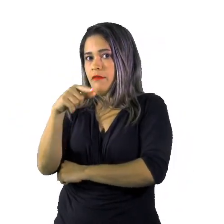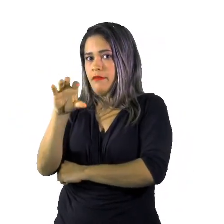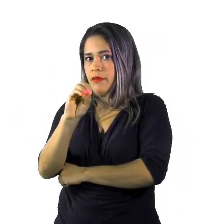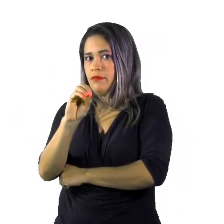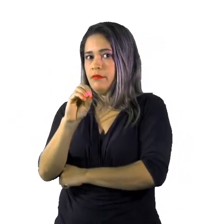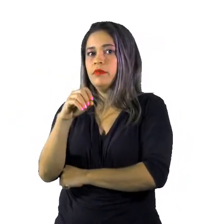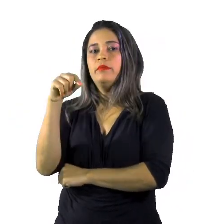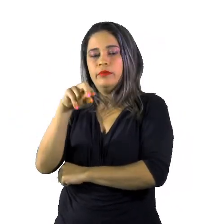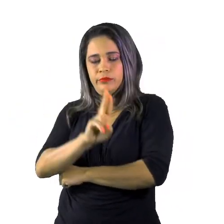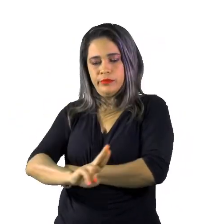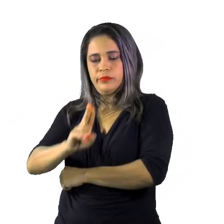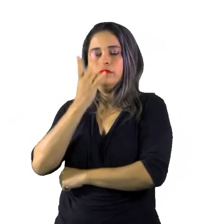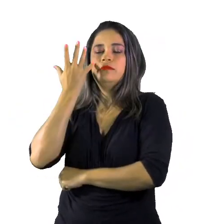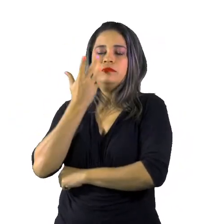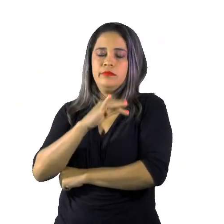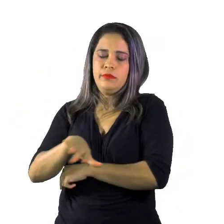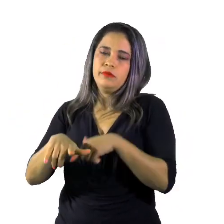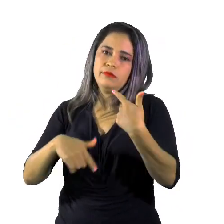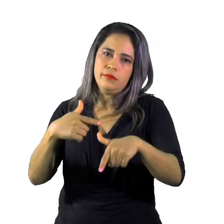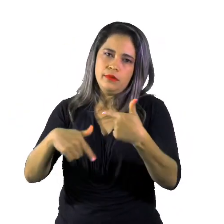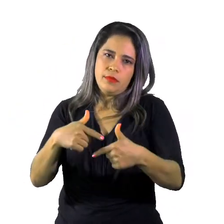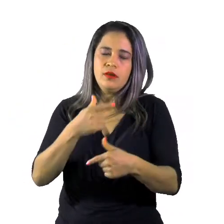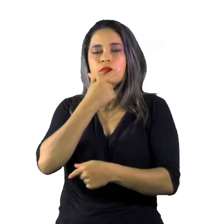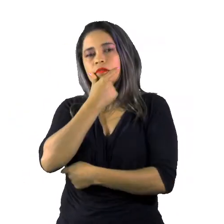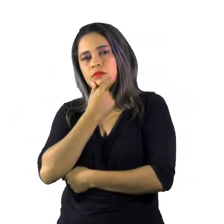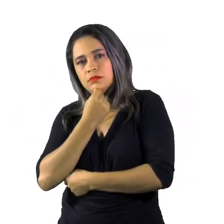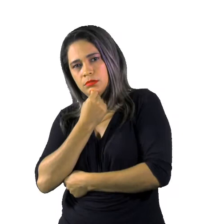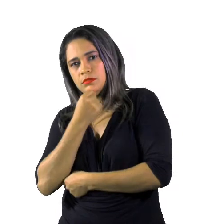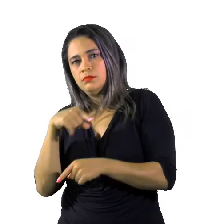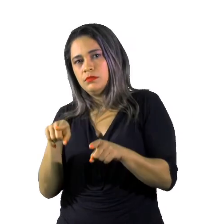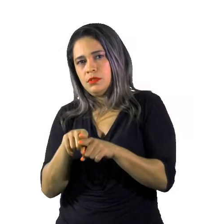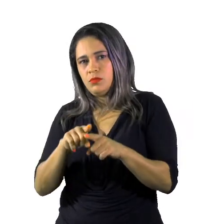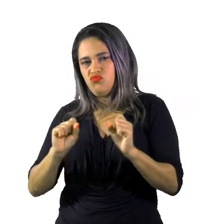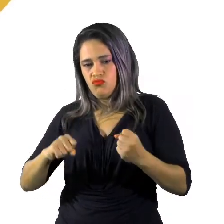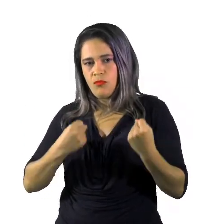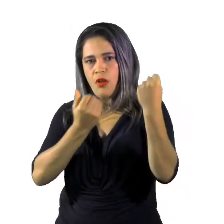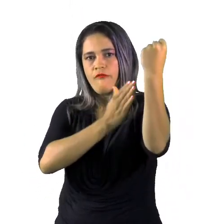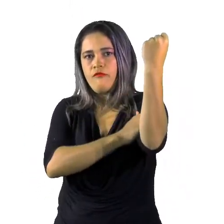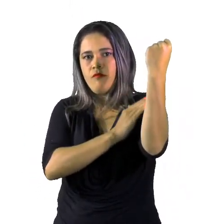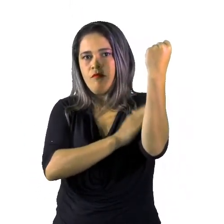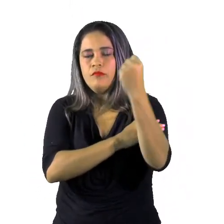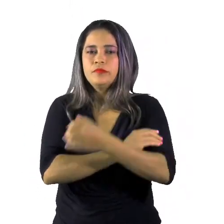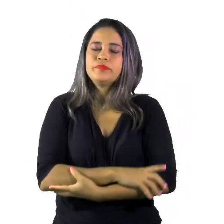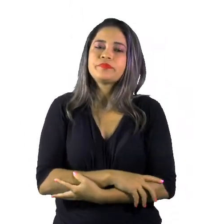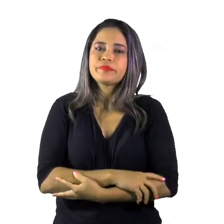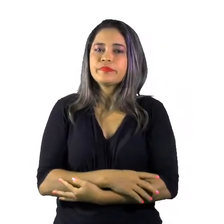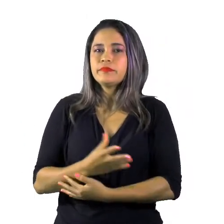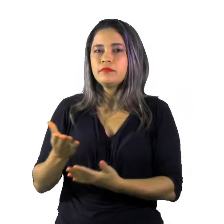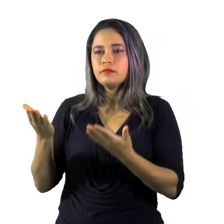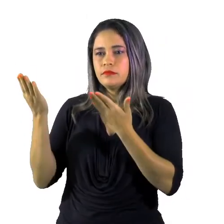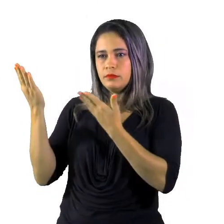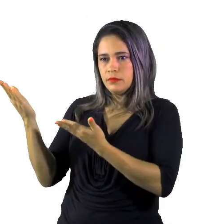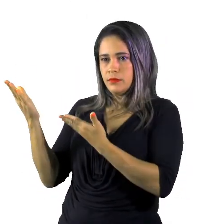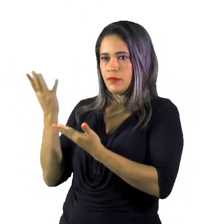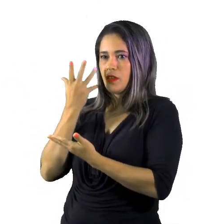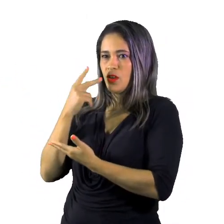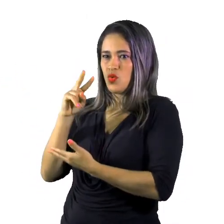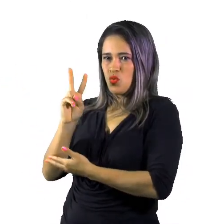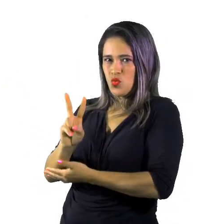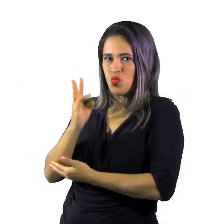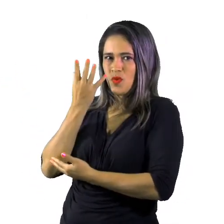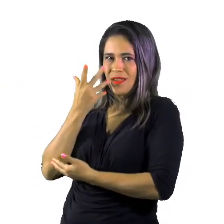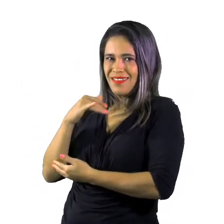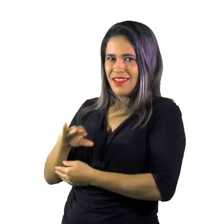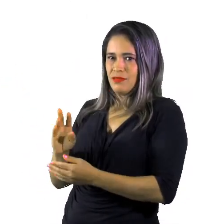infantil. Ok? E o trabalho do homem, onde tinha mais força. Aqui vocês têm a imagem de 2 crianças em cima